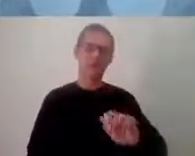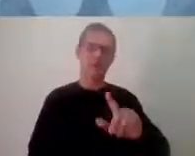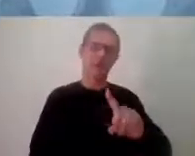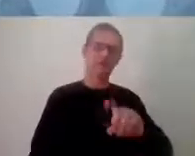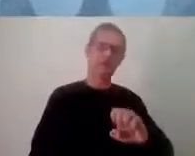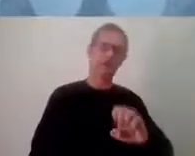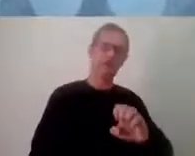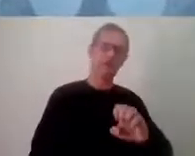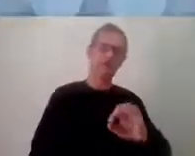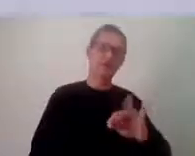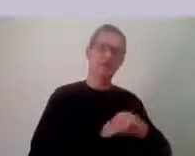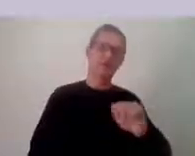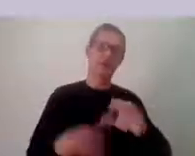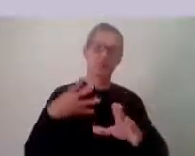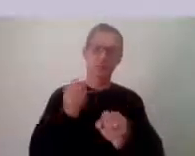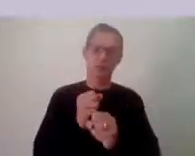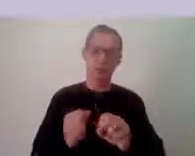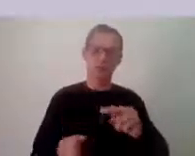Riemann.